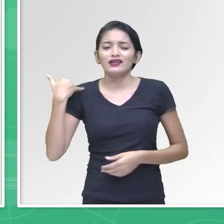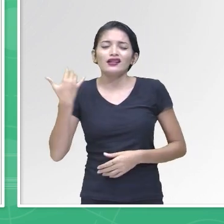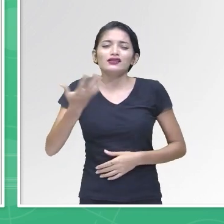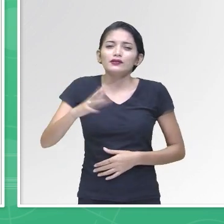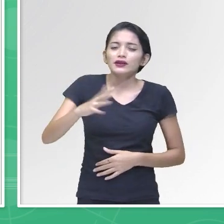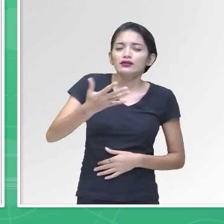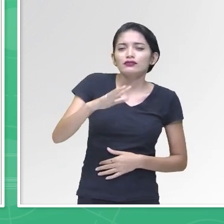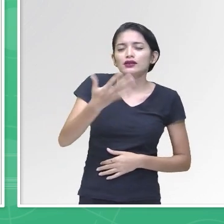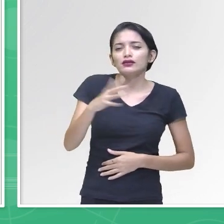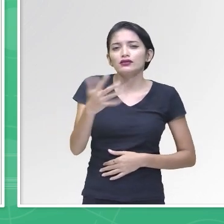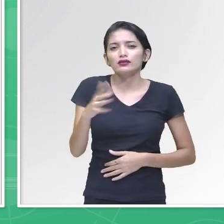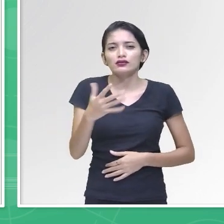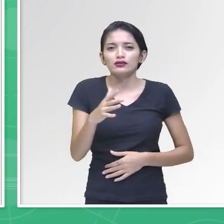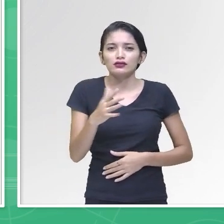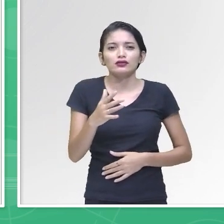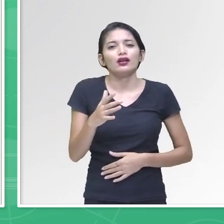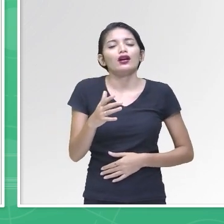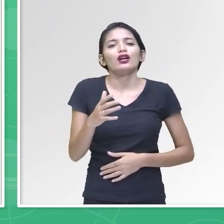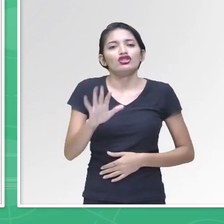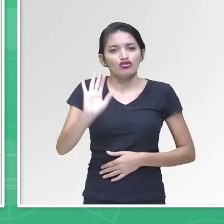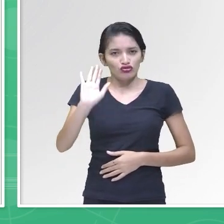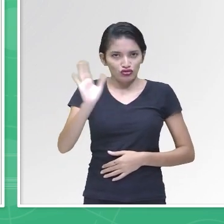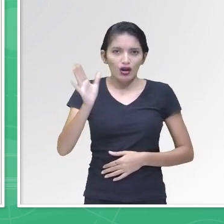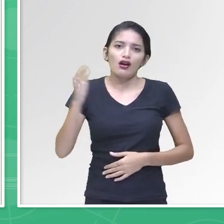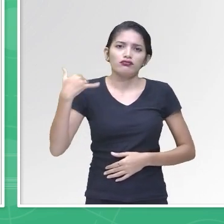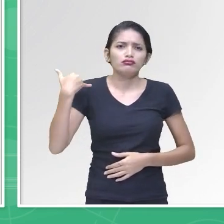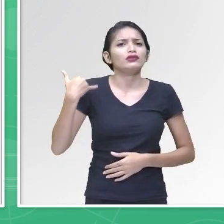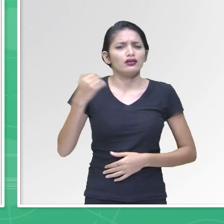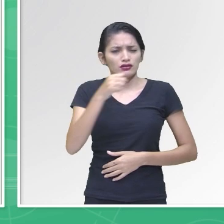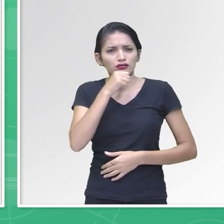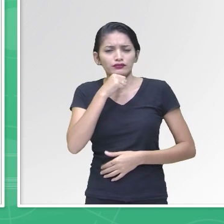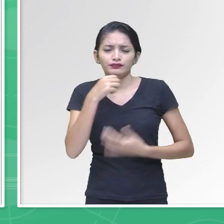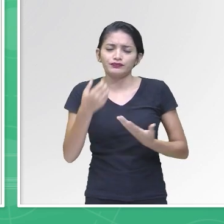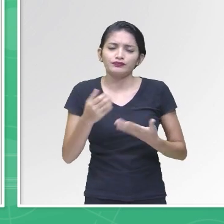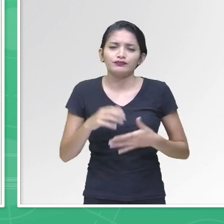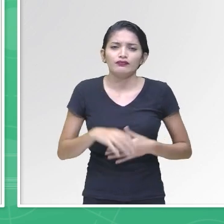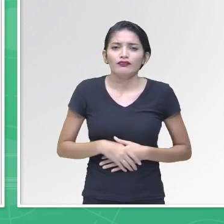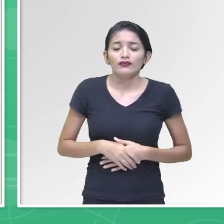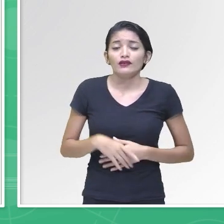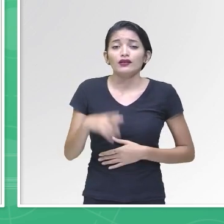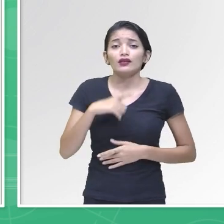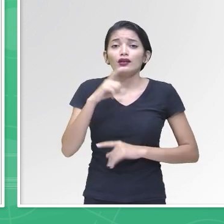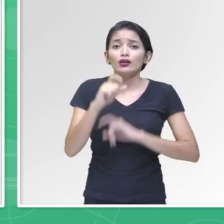ou menos avançadas. Isso quer dizer que existe uma